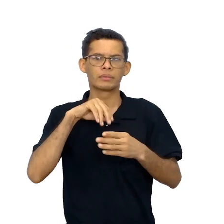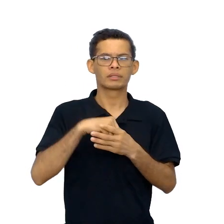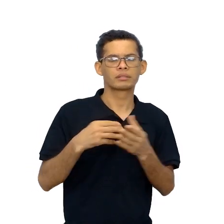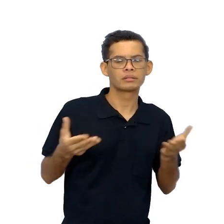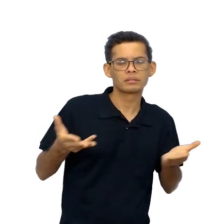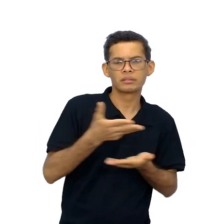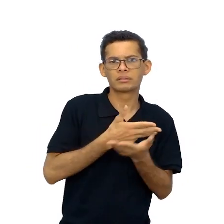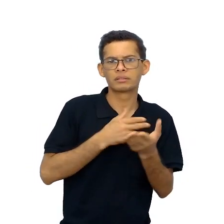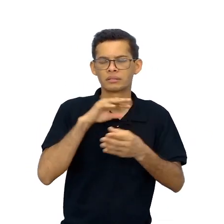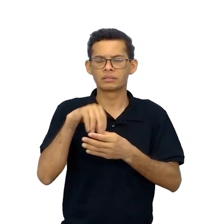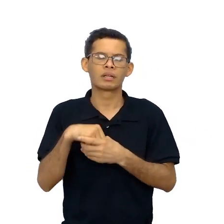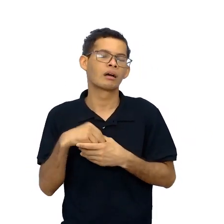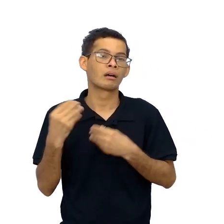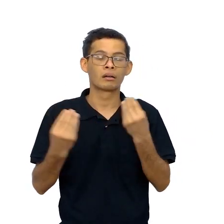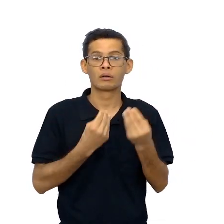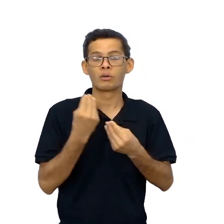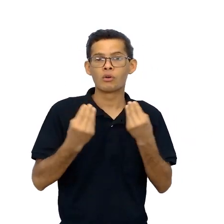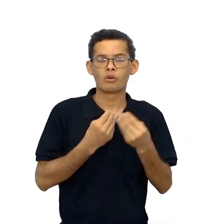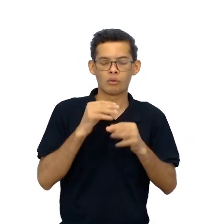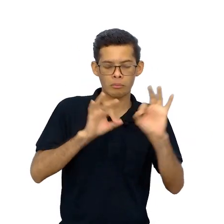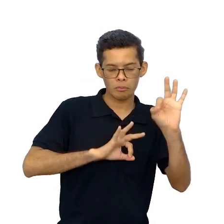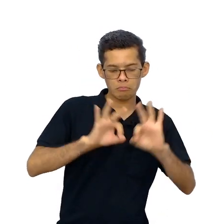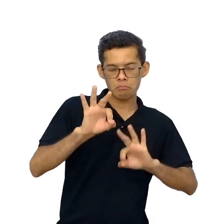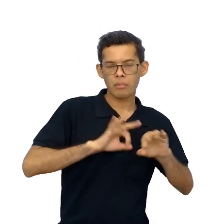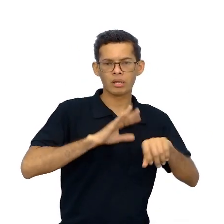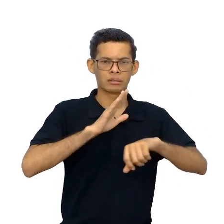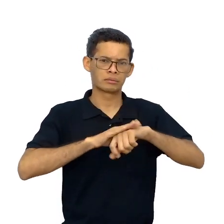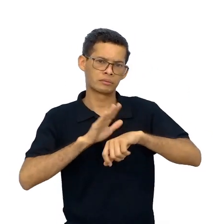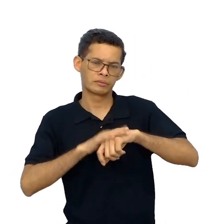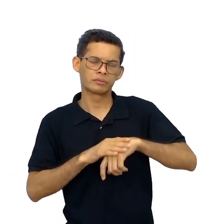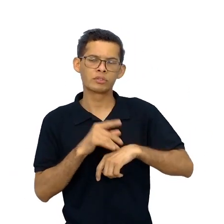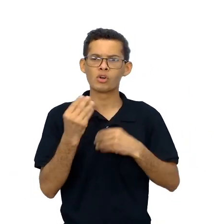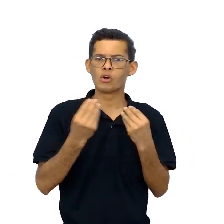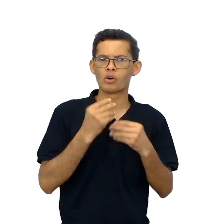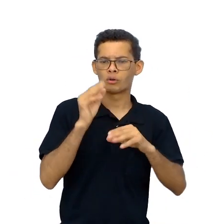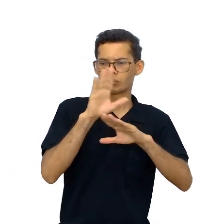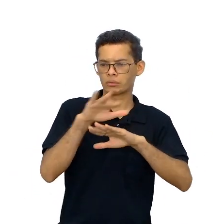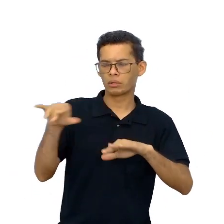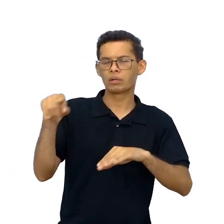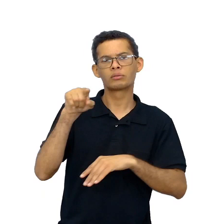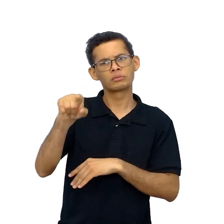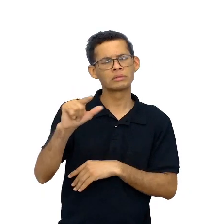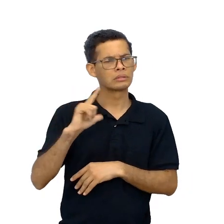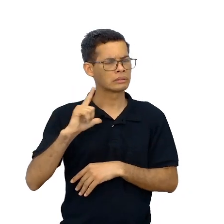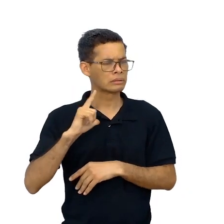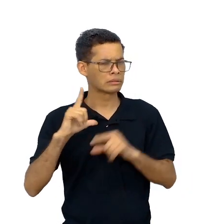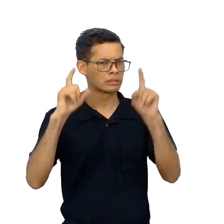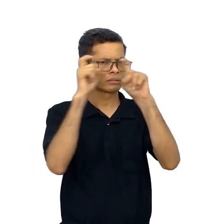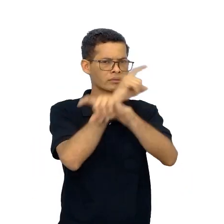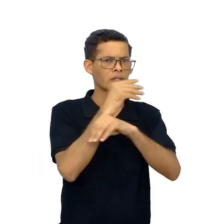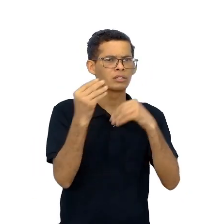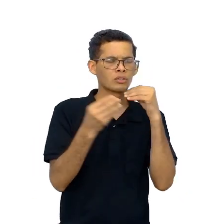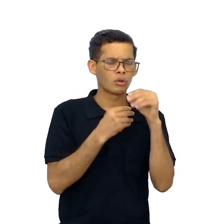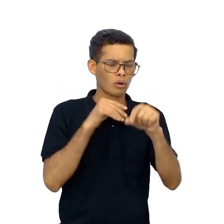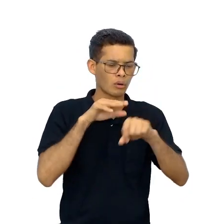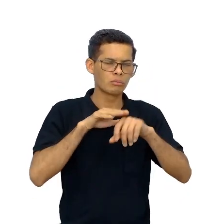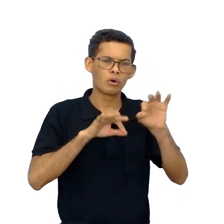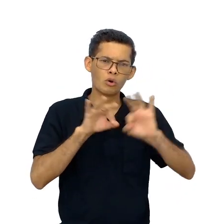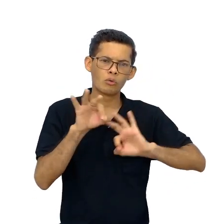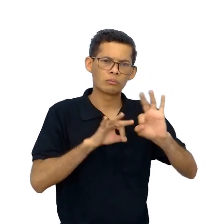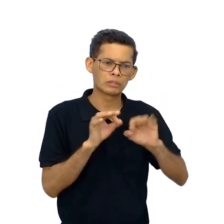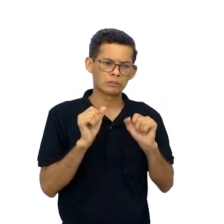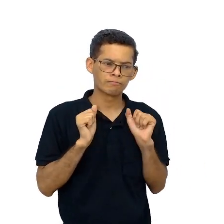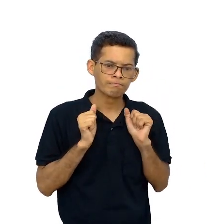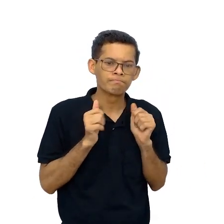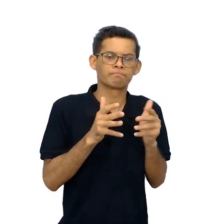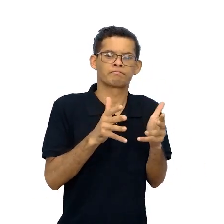do problema, a execução de um plano, como o aluno, quais são as dificuldades que o aluno tem para colocar aquele plano em